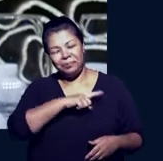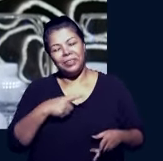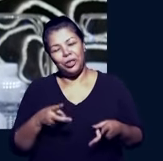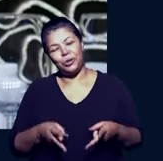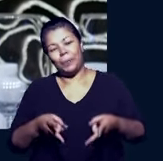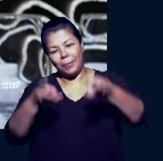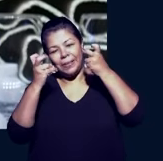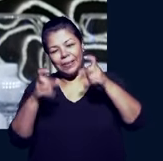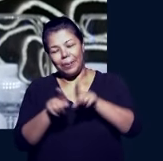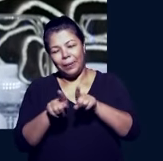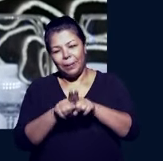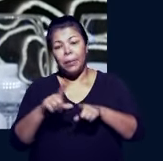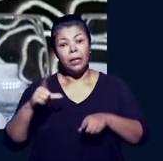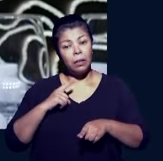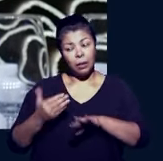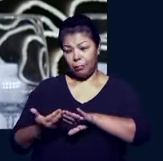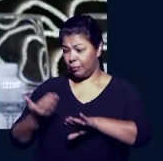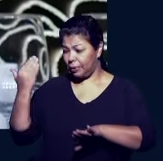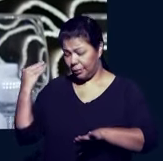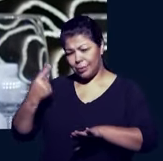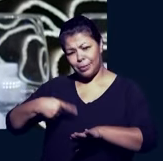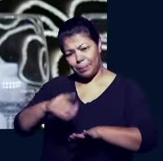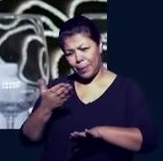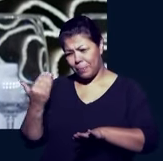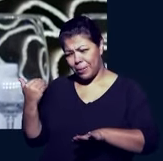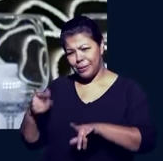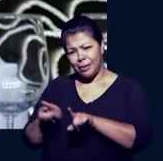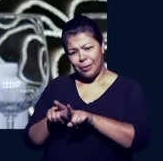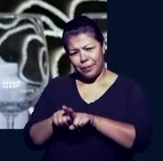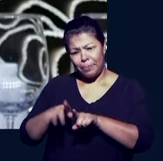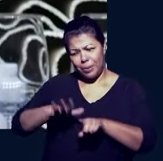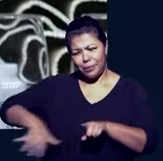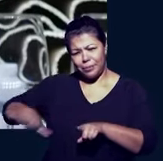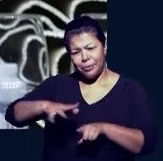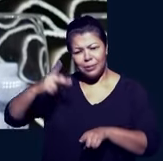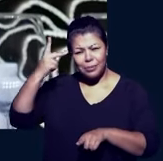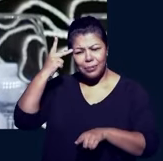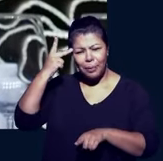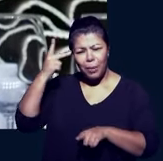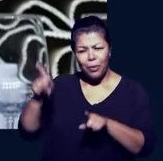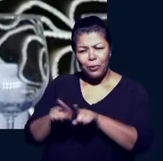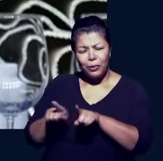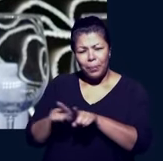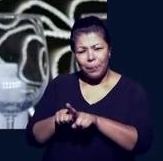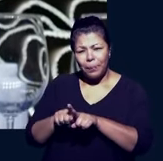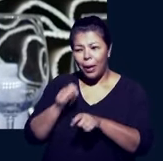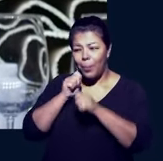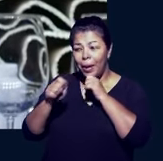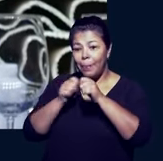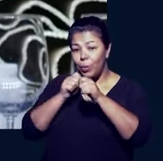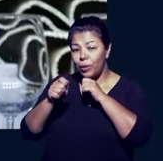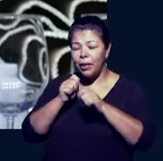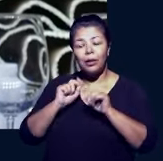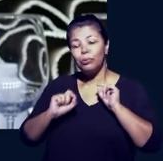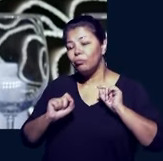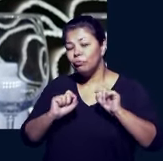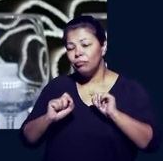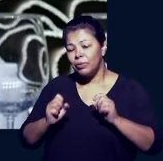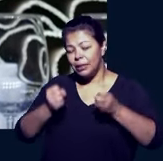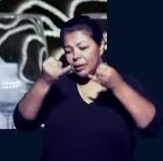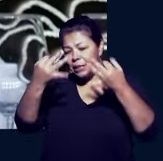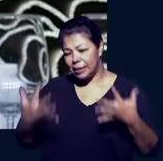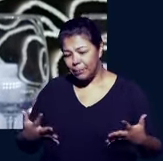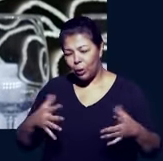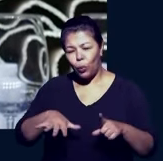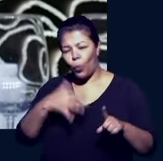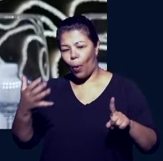isso há uma reportagem Maravilhosa semana passada no Estado de São Paulo eh no Jornal Estado de São Paulo mostrando o impacto da